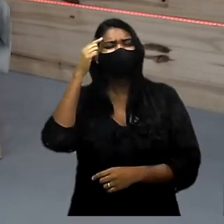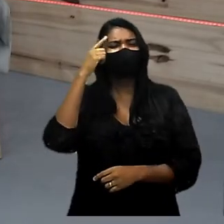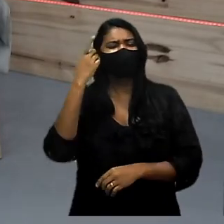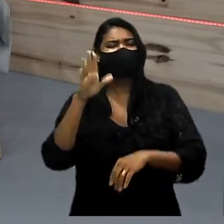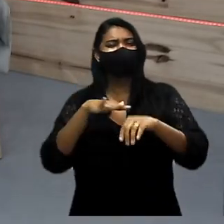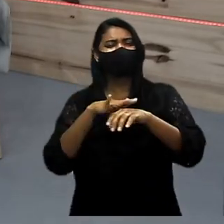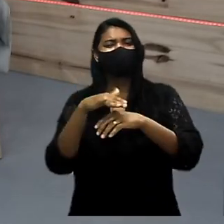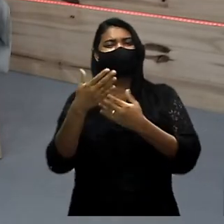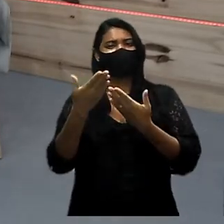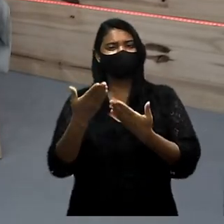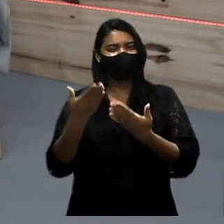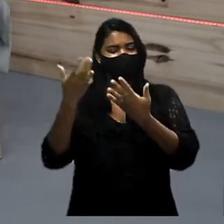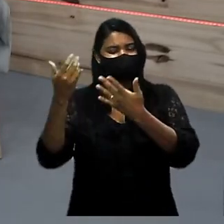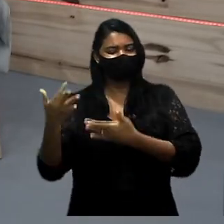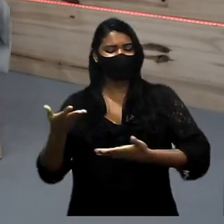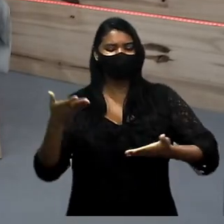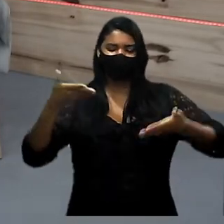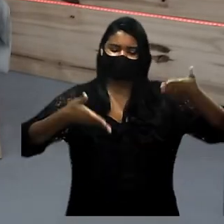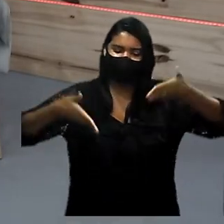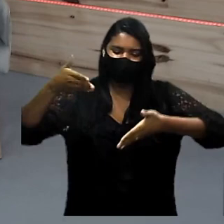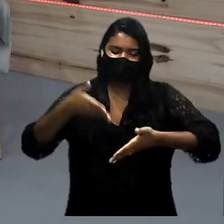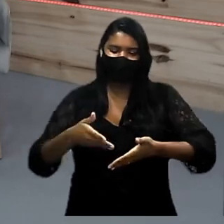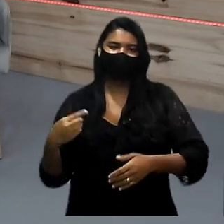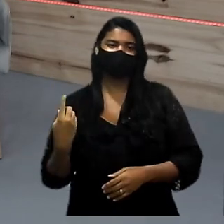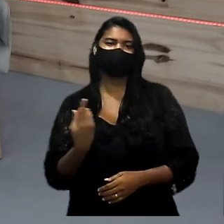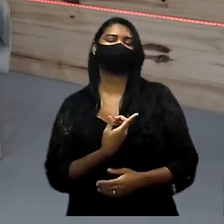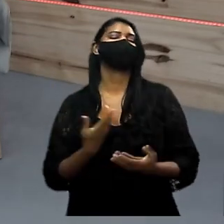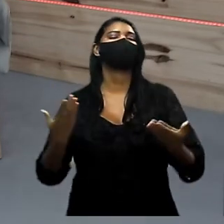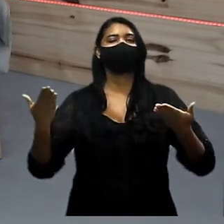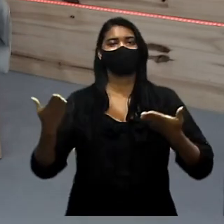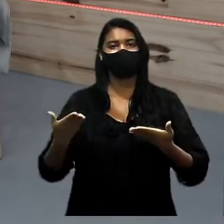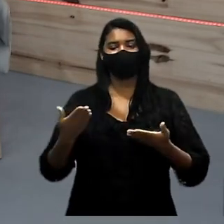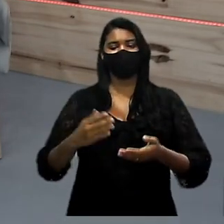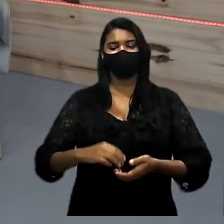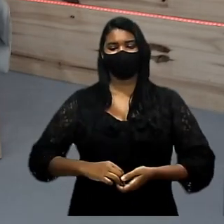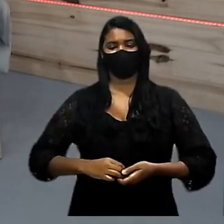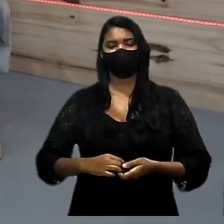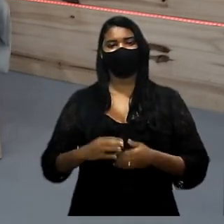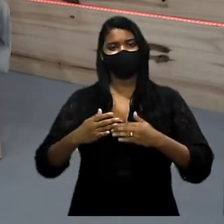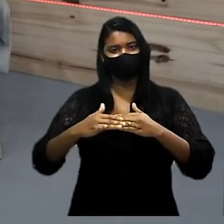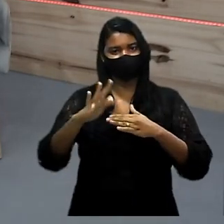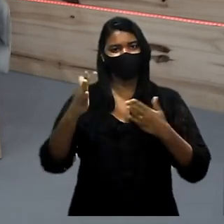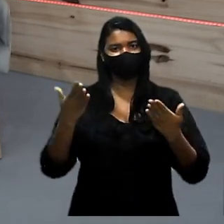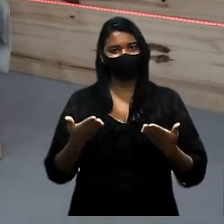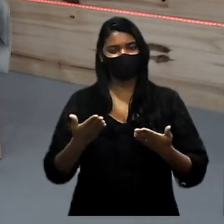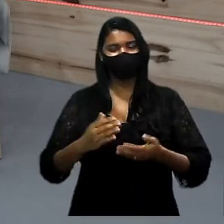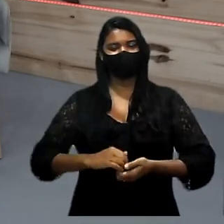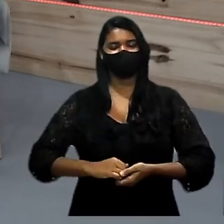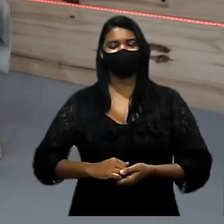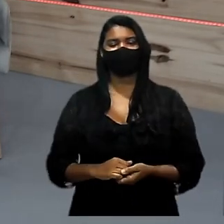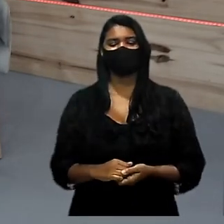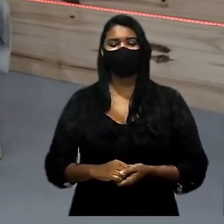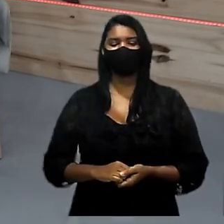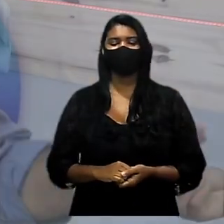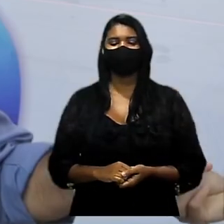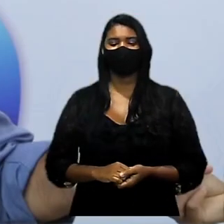né, para você poder interagir conosco aí. Fica ligadinho aí e acompanhe. À vontade, professor.